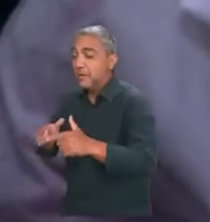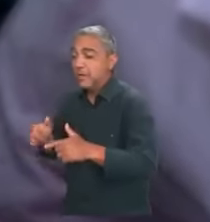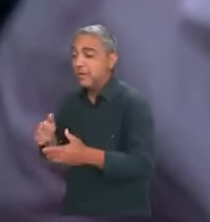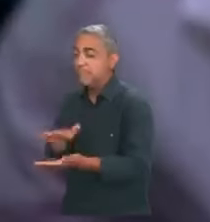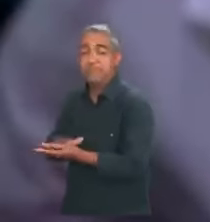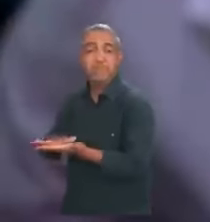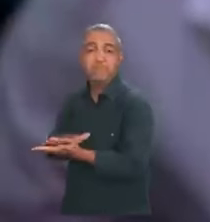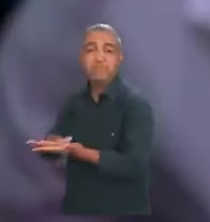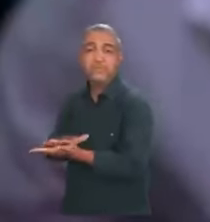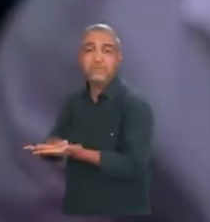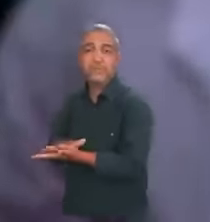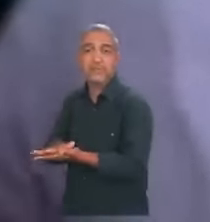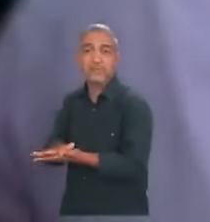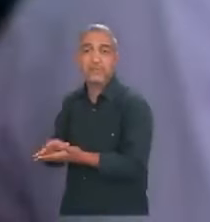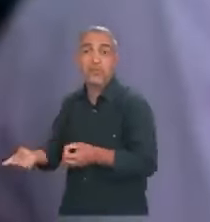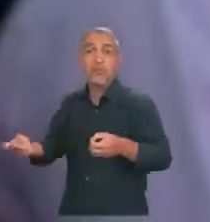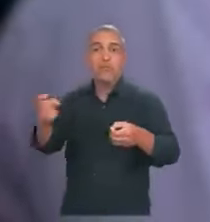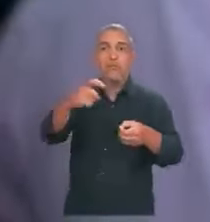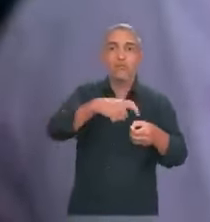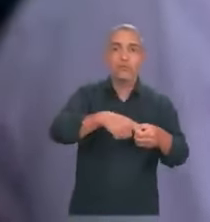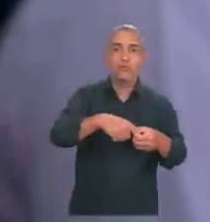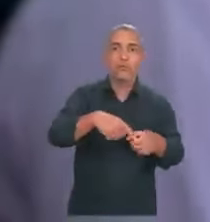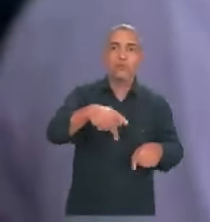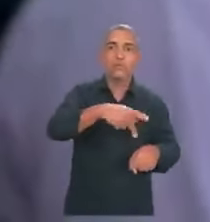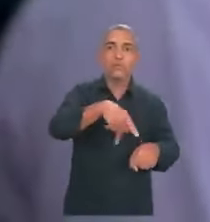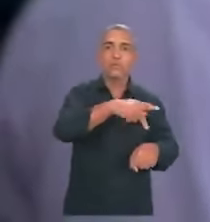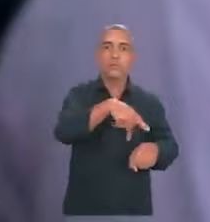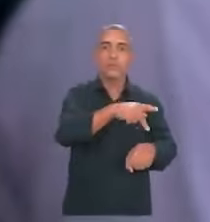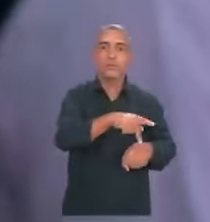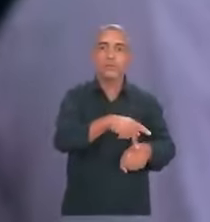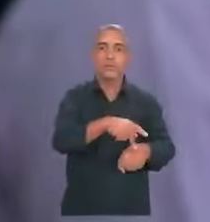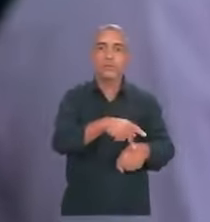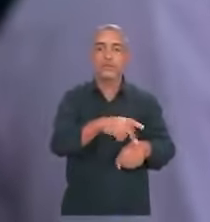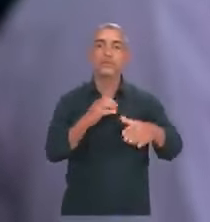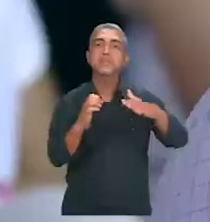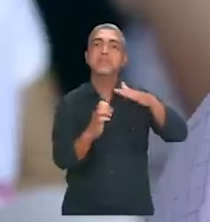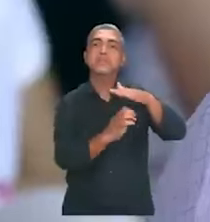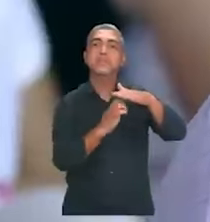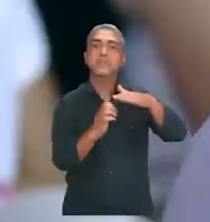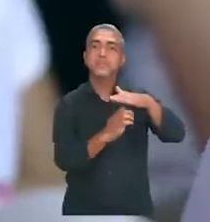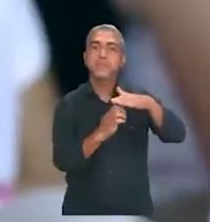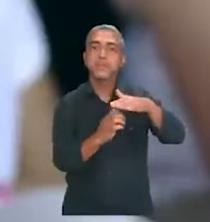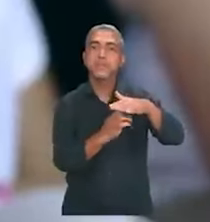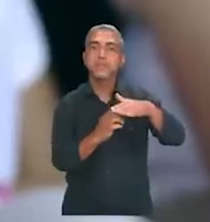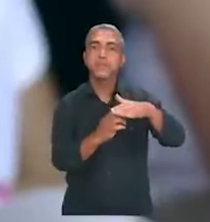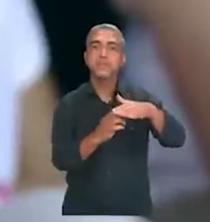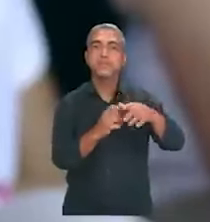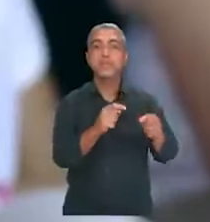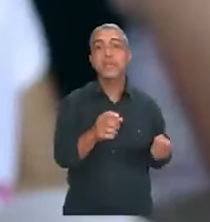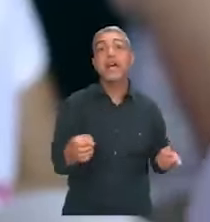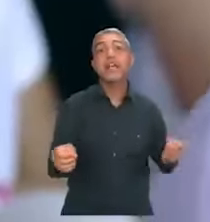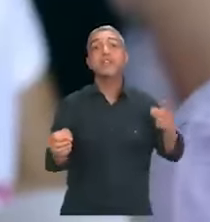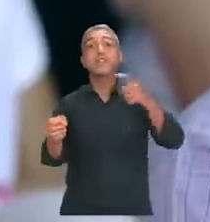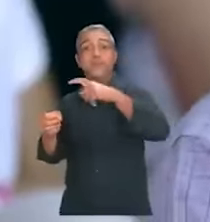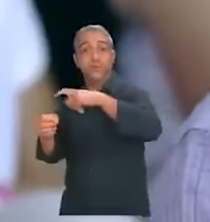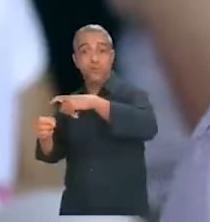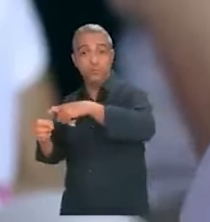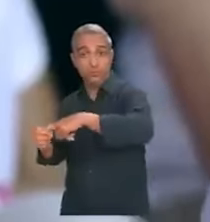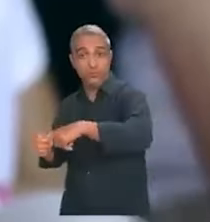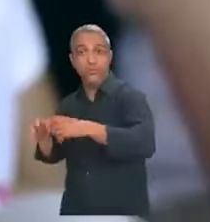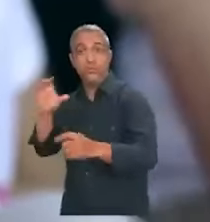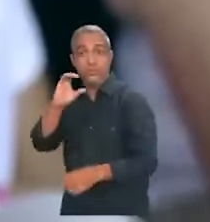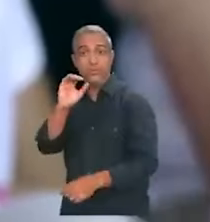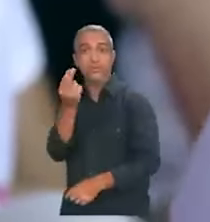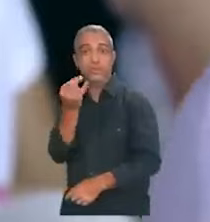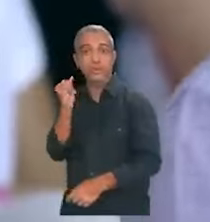faz o que você já sabe fazer. Opa, mas eu só sei fazer negócio. Pois é. Então ele volta para a China, começa a